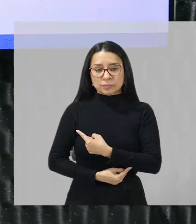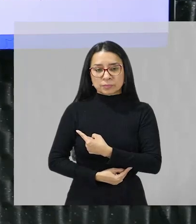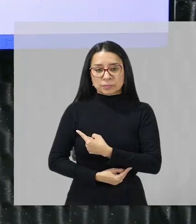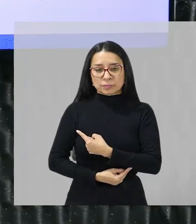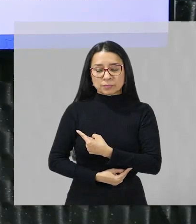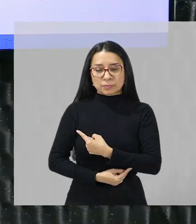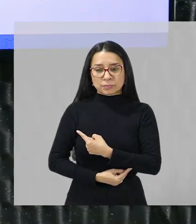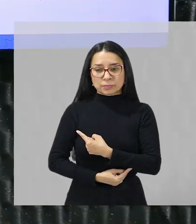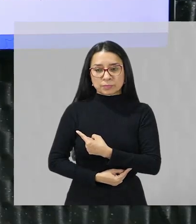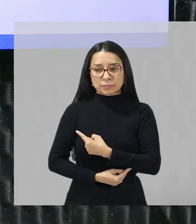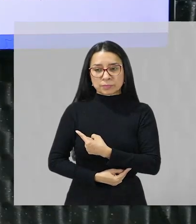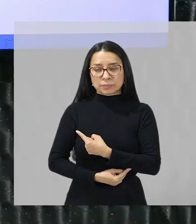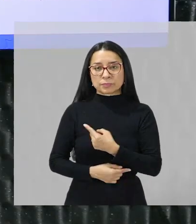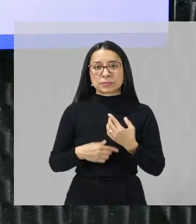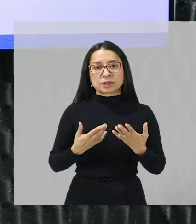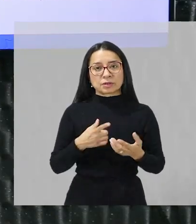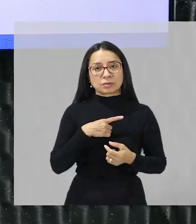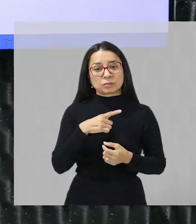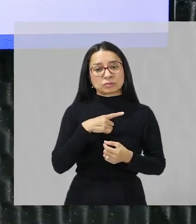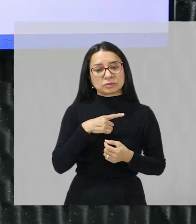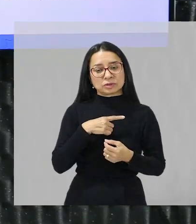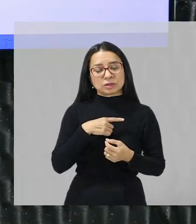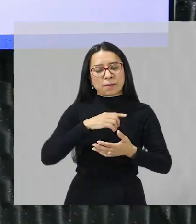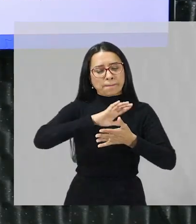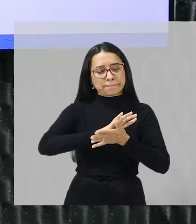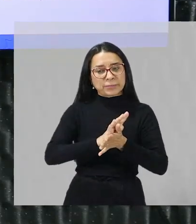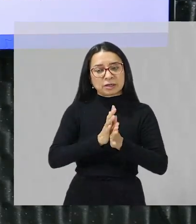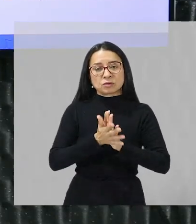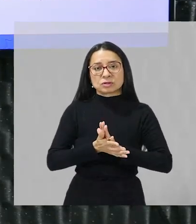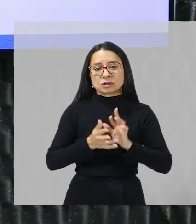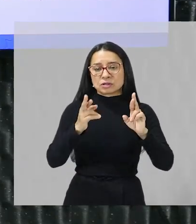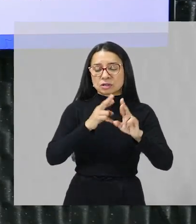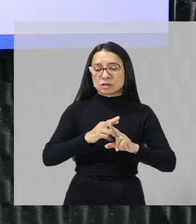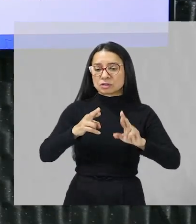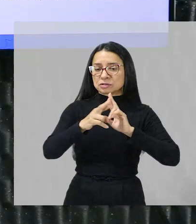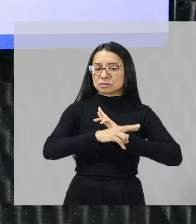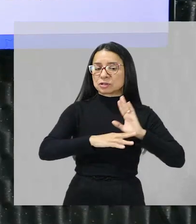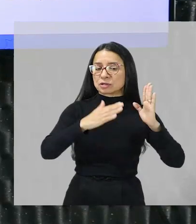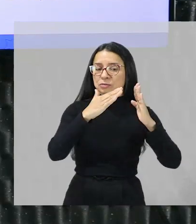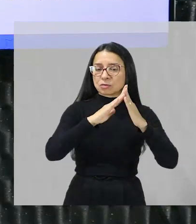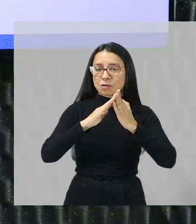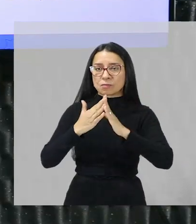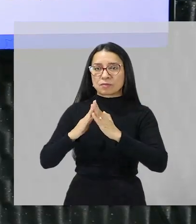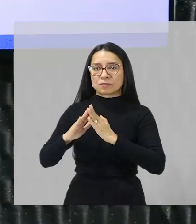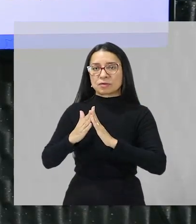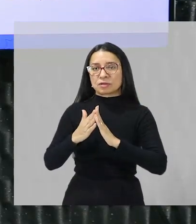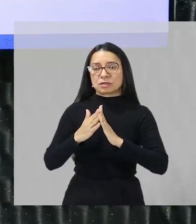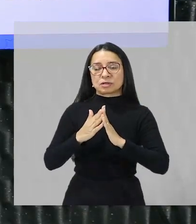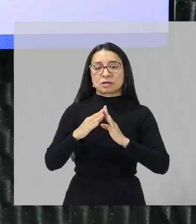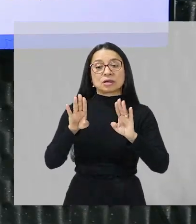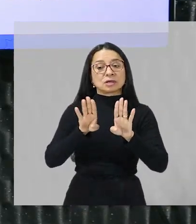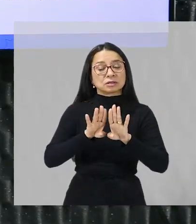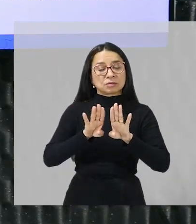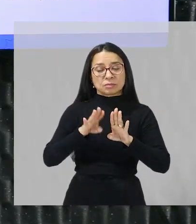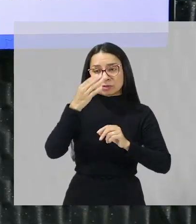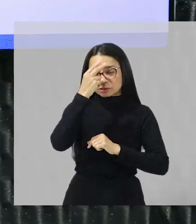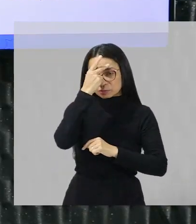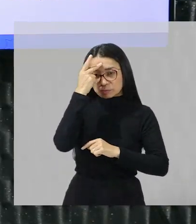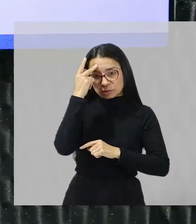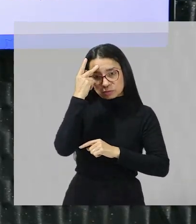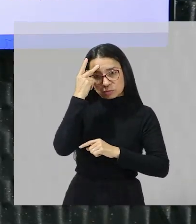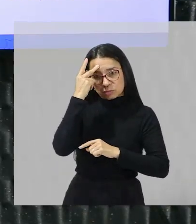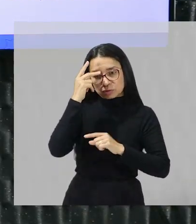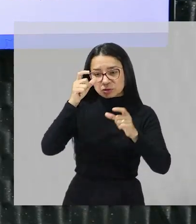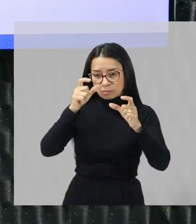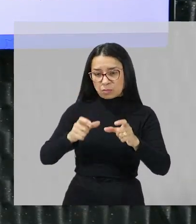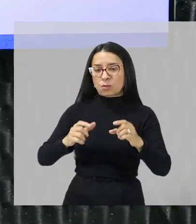LGBT QIAP+. Então a gente tem uma sigla mais ampliada. Aqui seria lésbicas, gays, bissexuais,